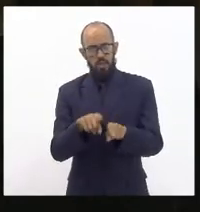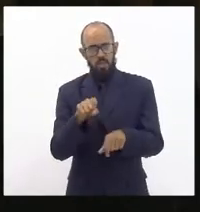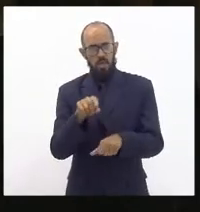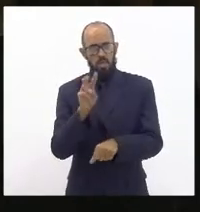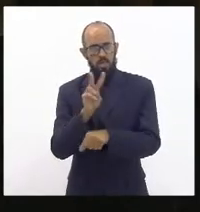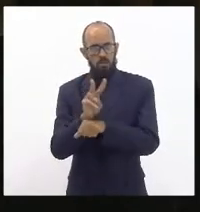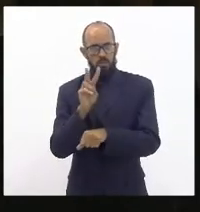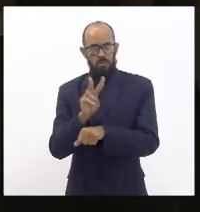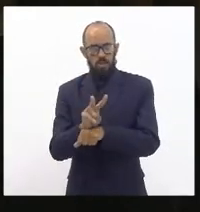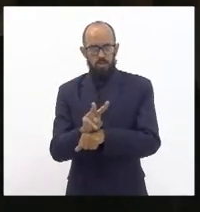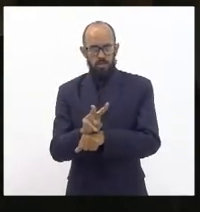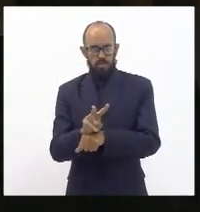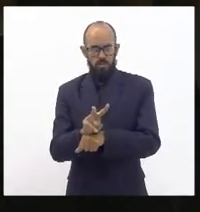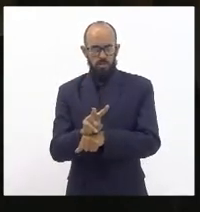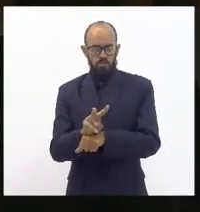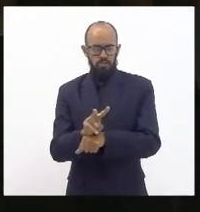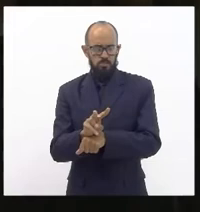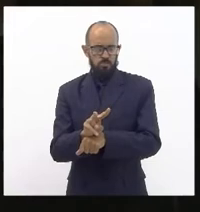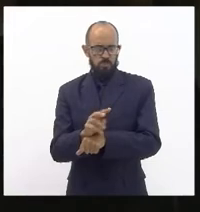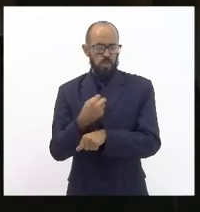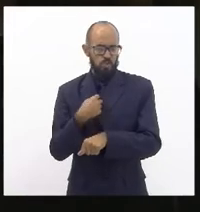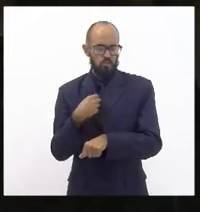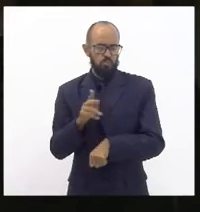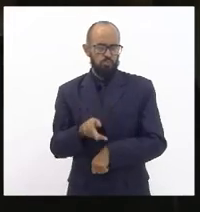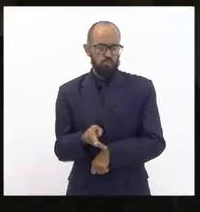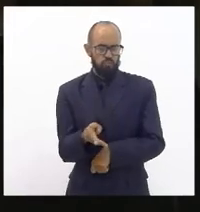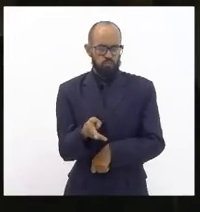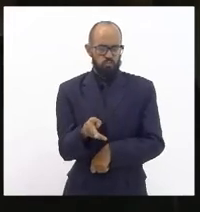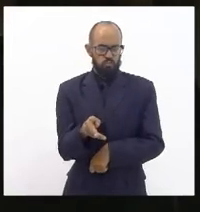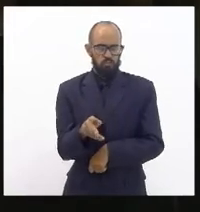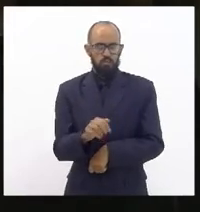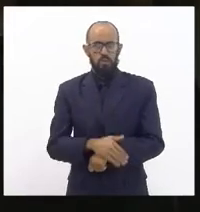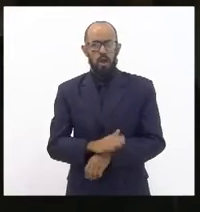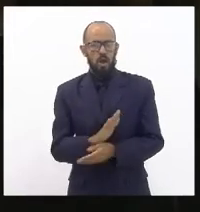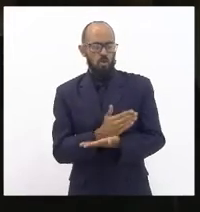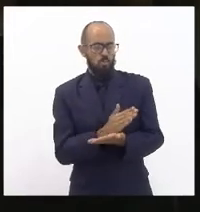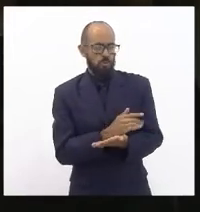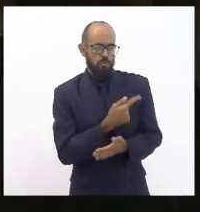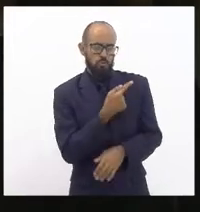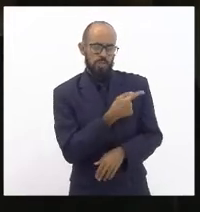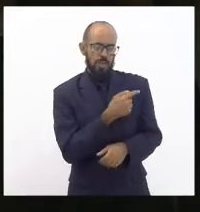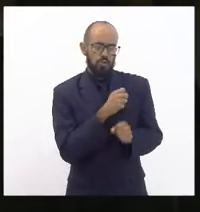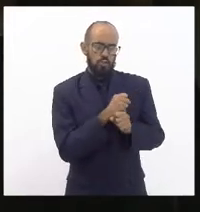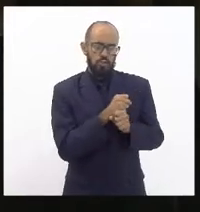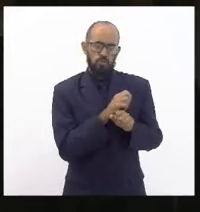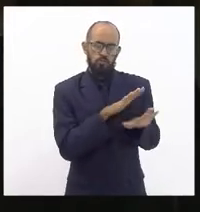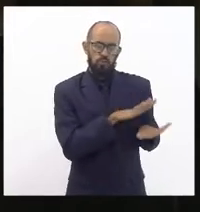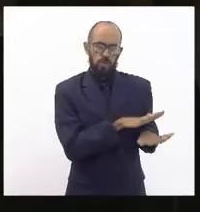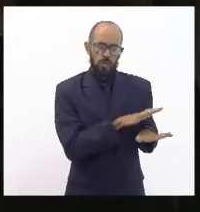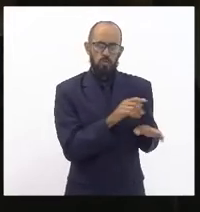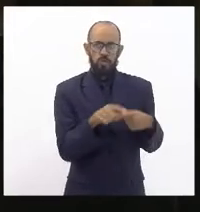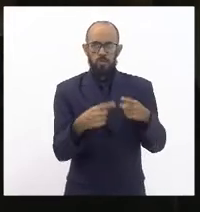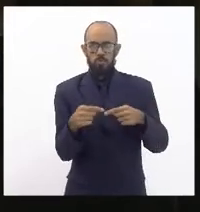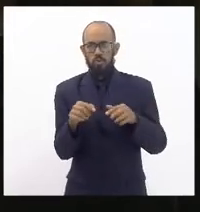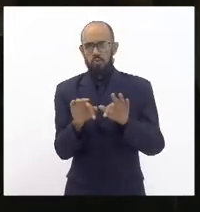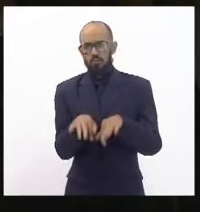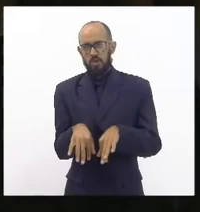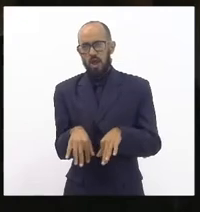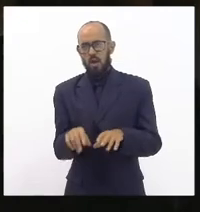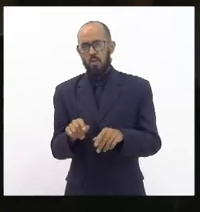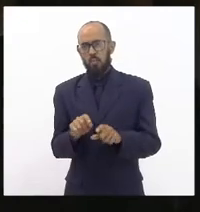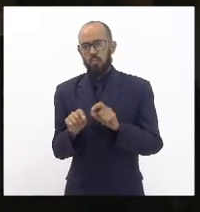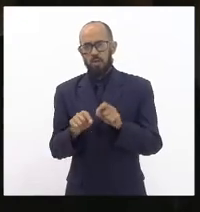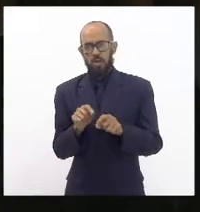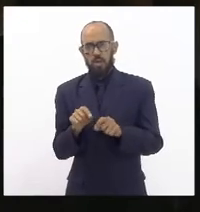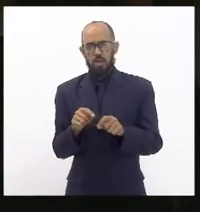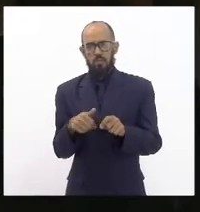temporárias que exerce suas funções brilhantemente durante sete anos e no final de isso tudo vão para casa